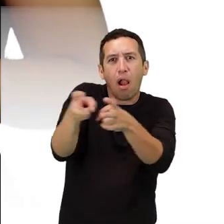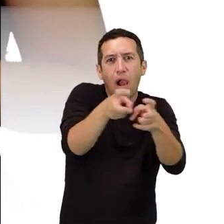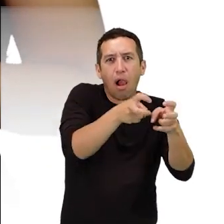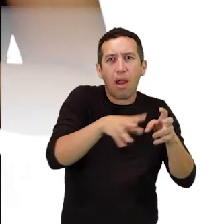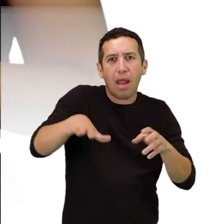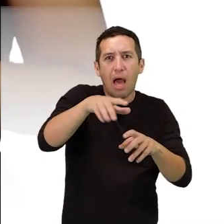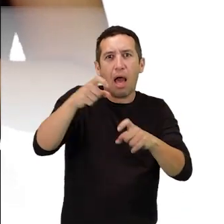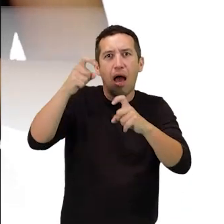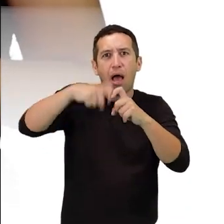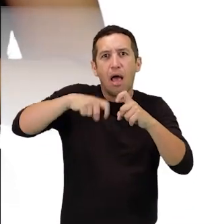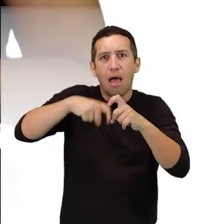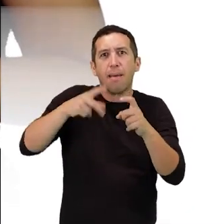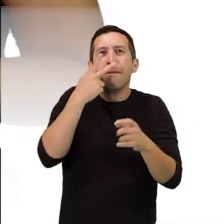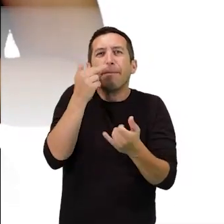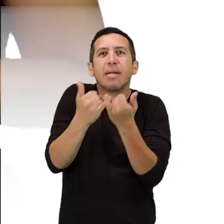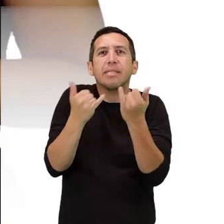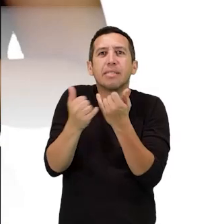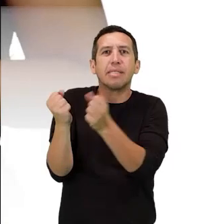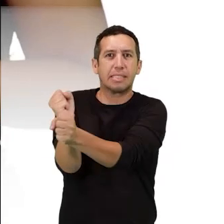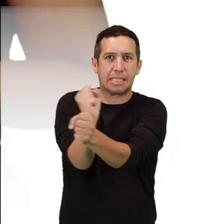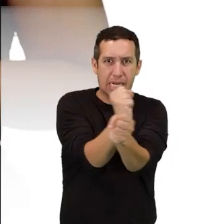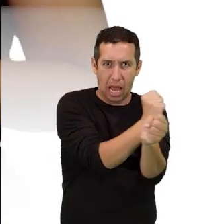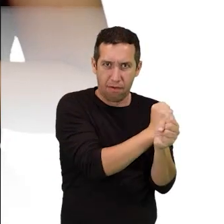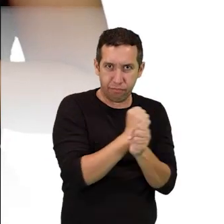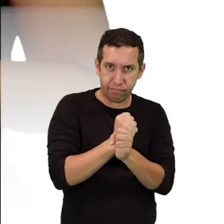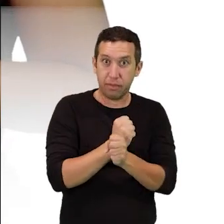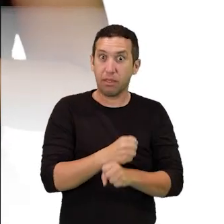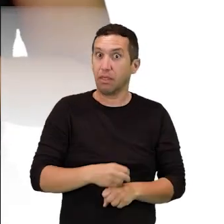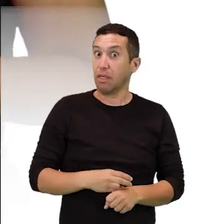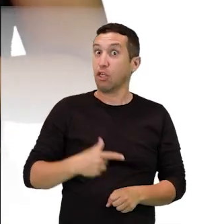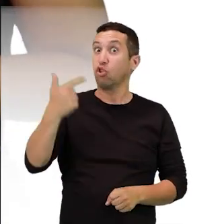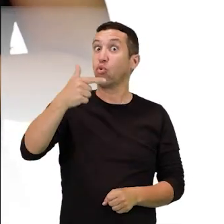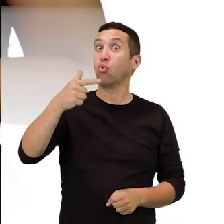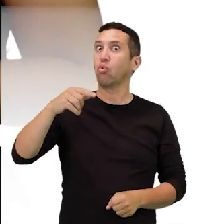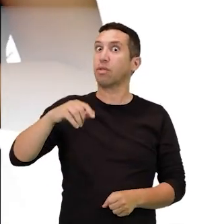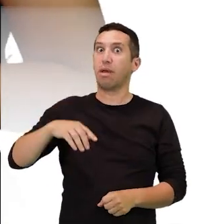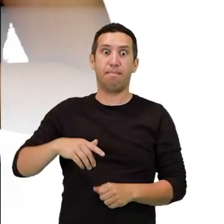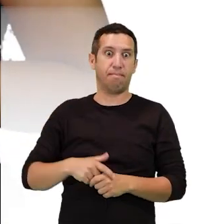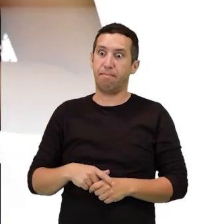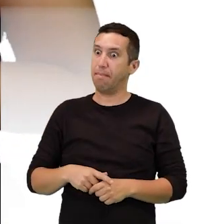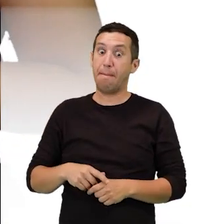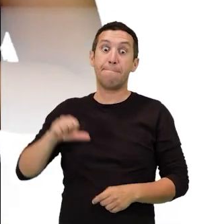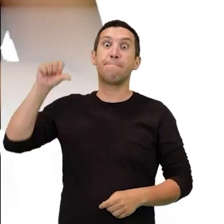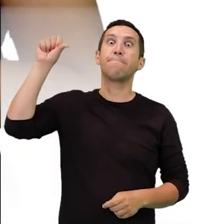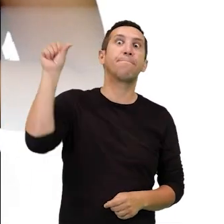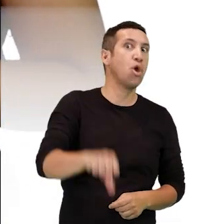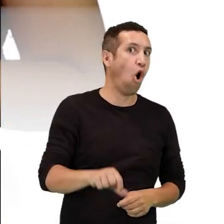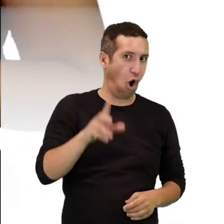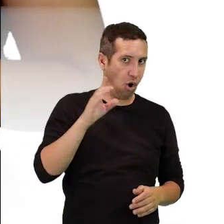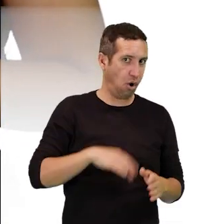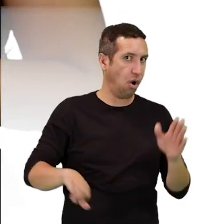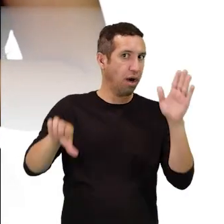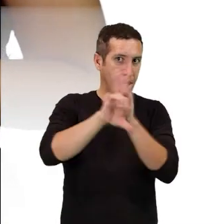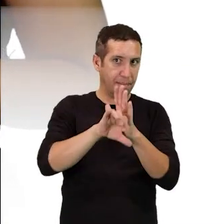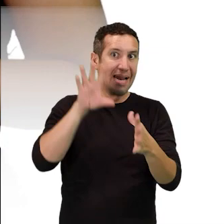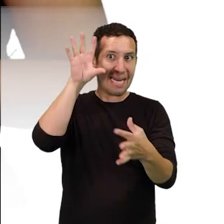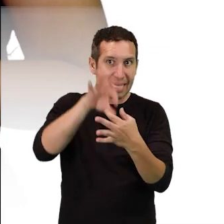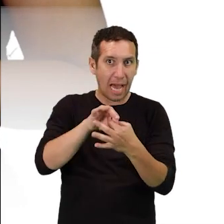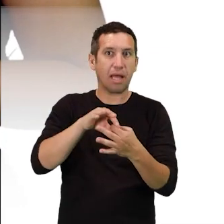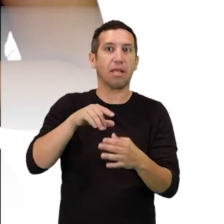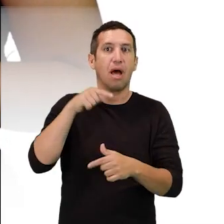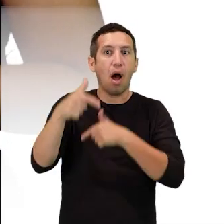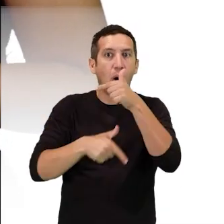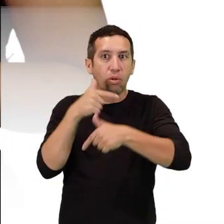explorar sexualmente, submetendo-as à condição análoga à escravidão. Essa é a segunda maior condenação por dano moral coletivo pela